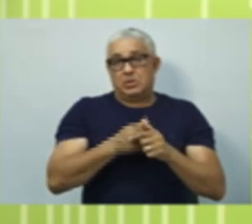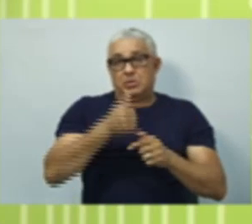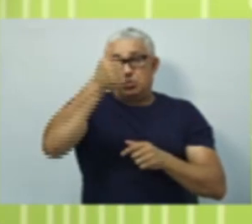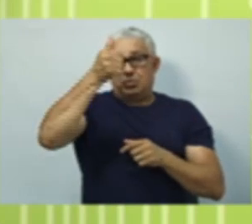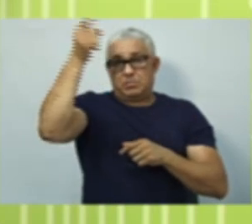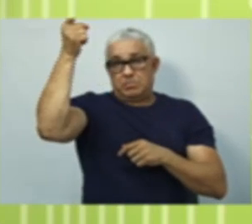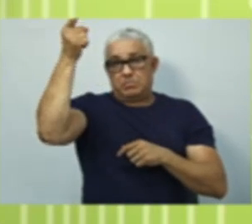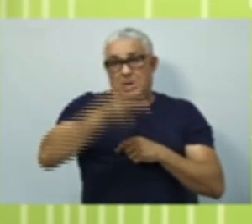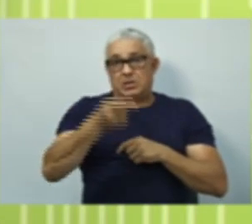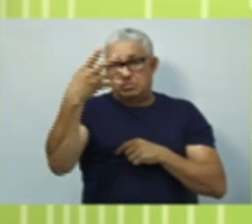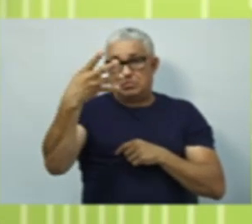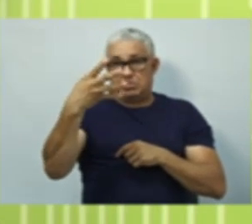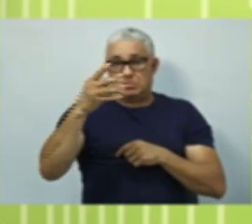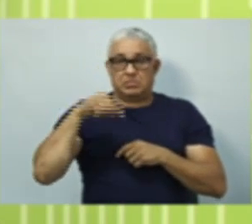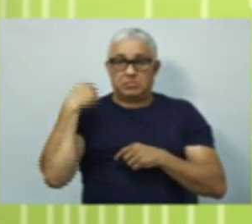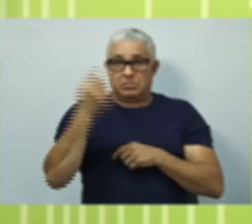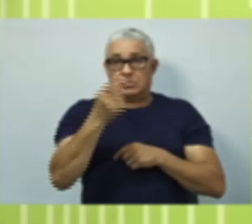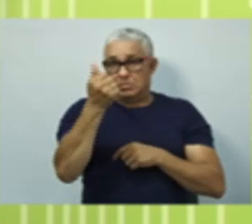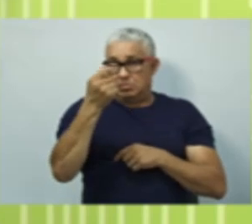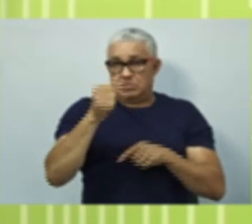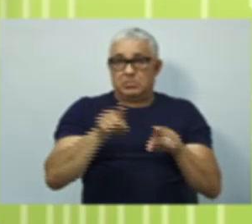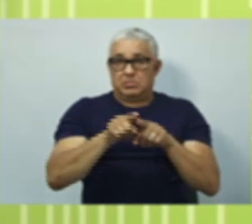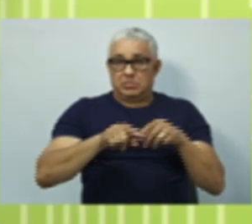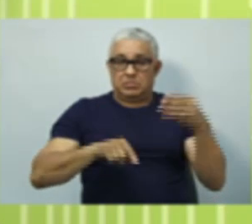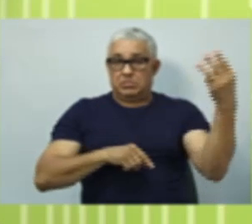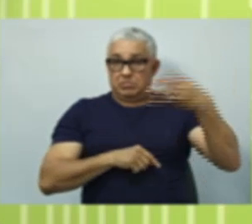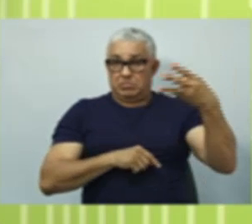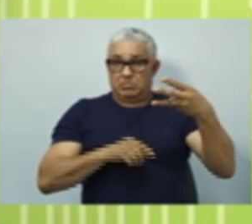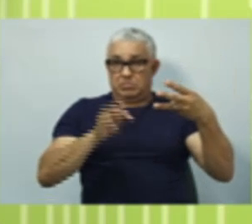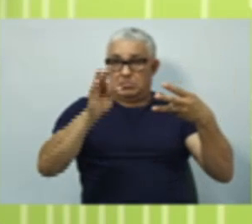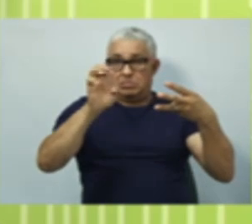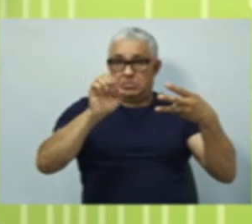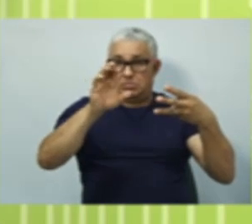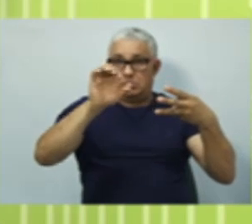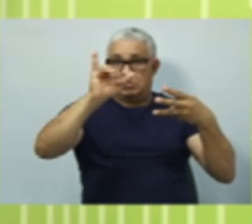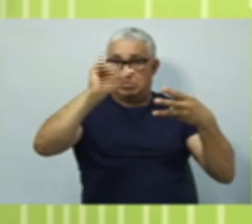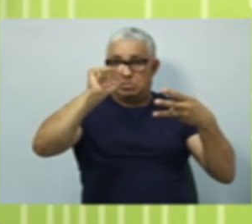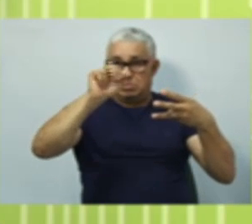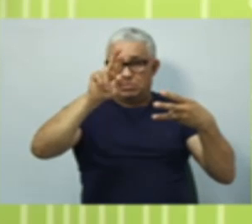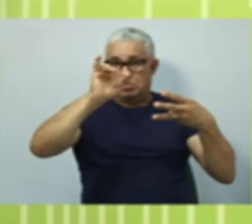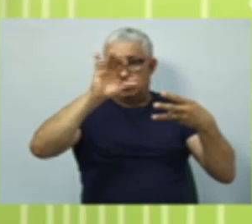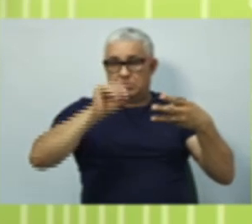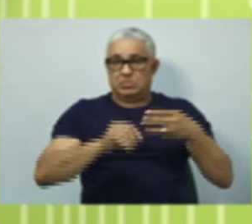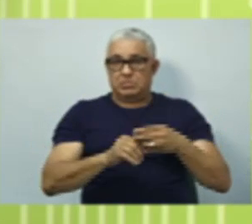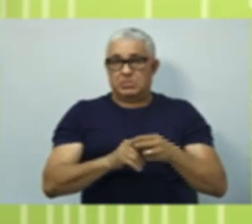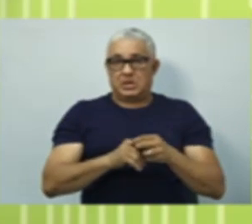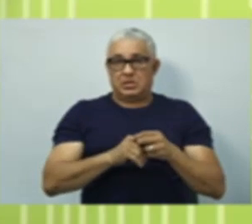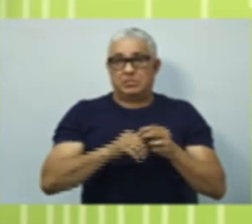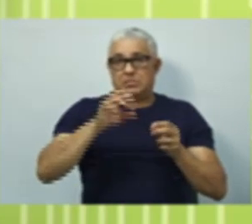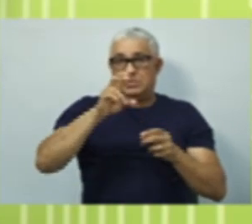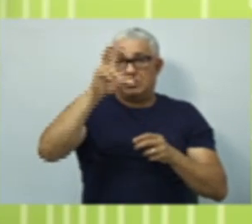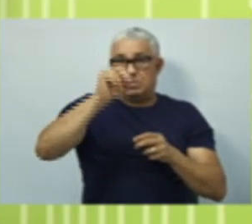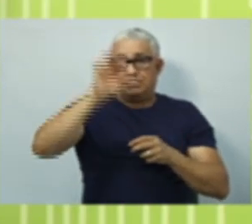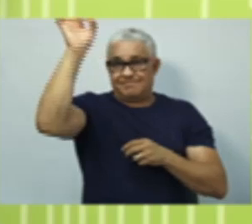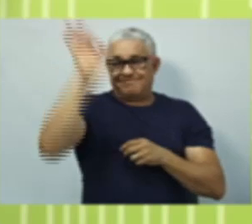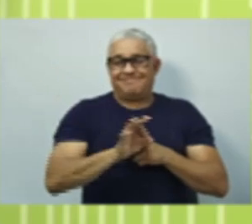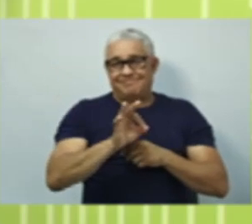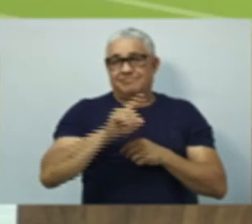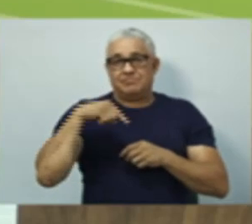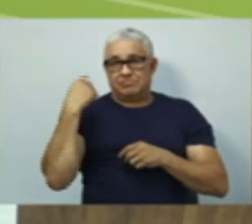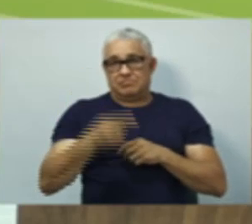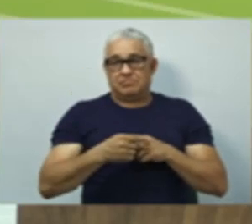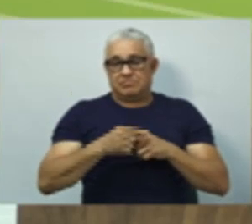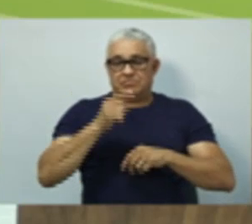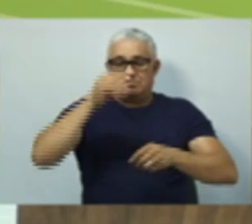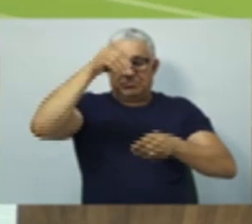Então, o setor terciário, ele representa metade do nosso produto interno bruto das organizações.